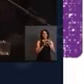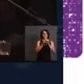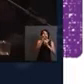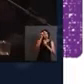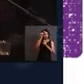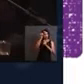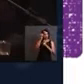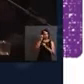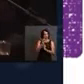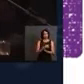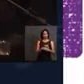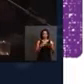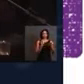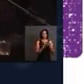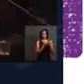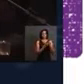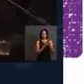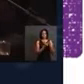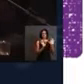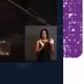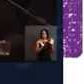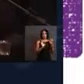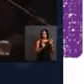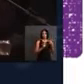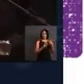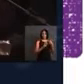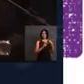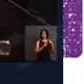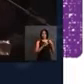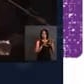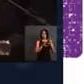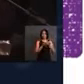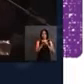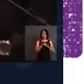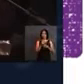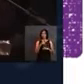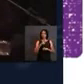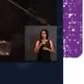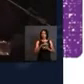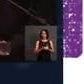formação. No eixo de formação, eu tenho